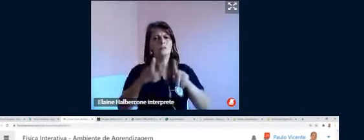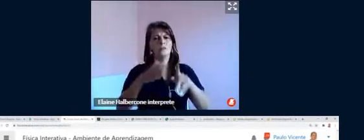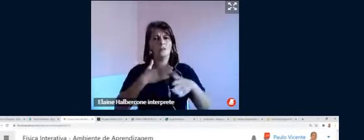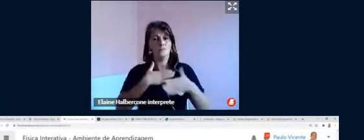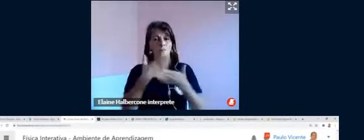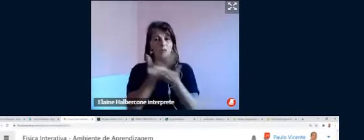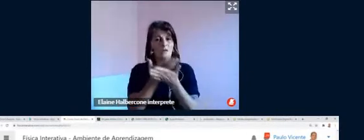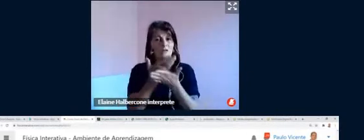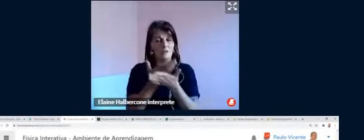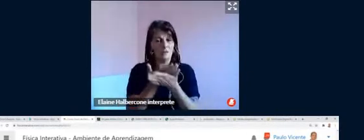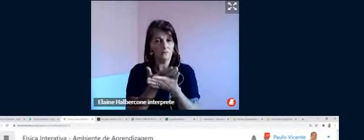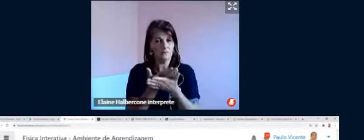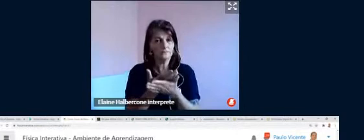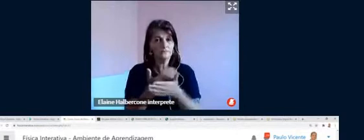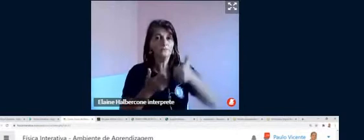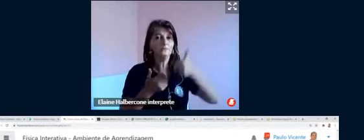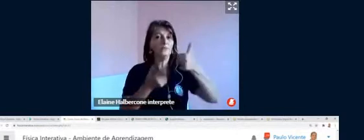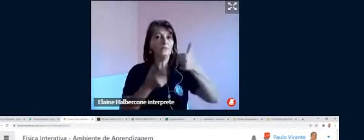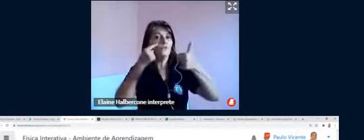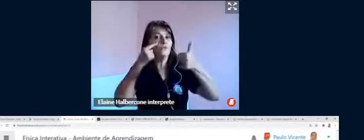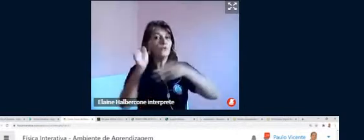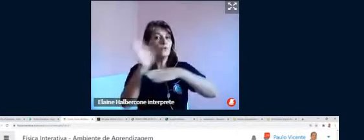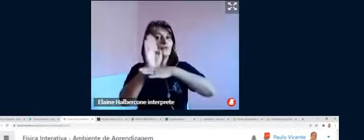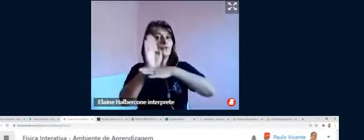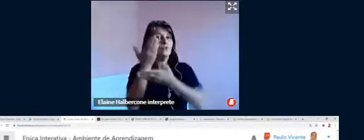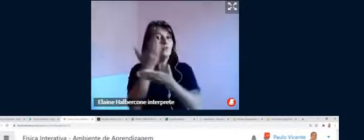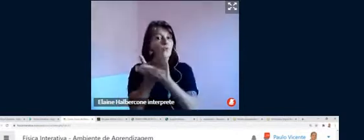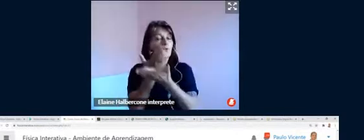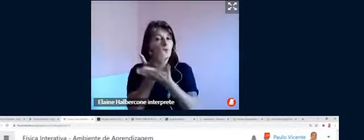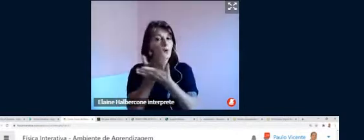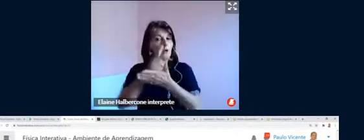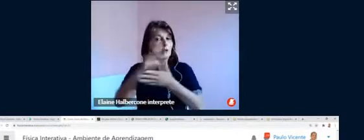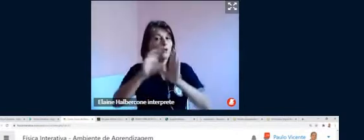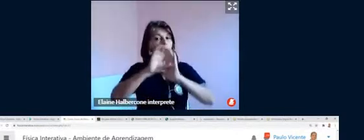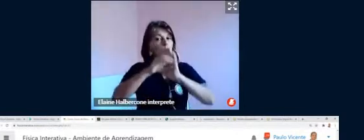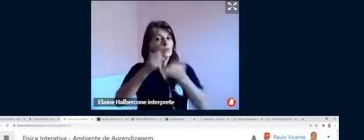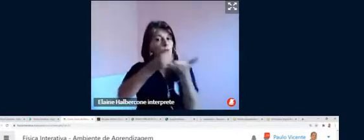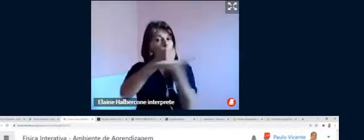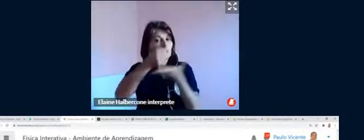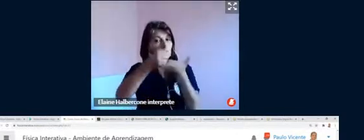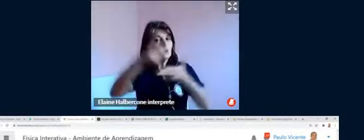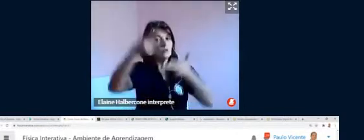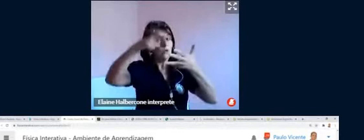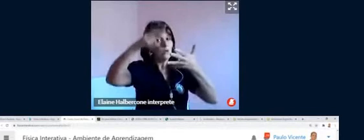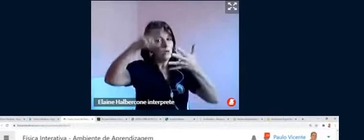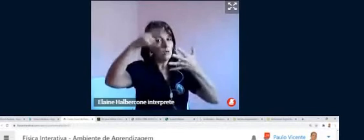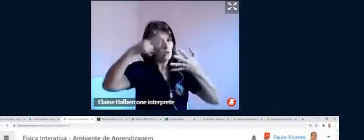tá? Primeiro assiste as videoaulas, conceitos básicos, revisa os